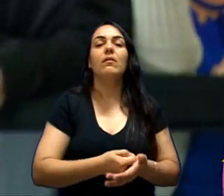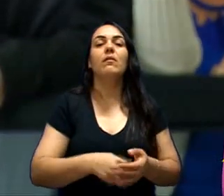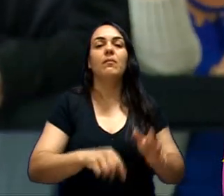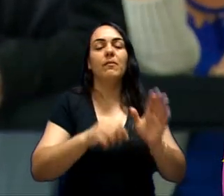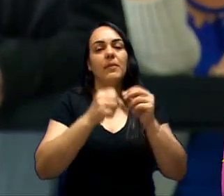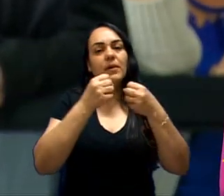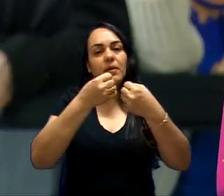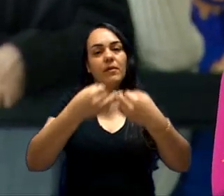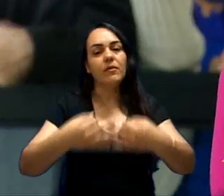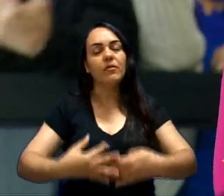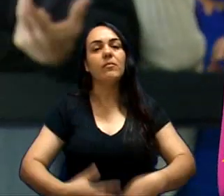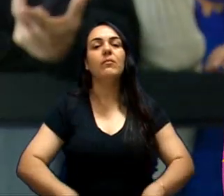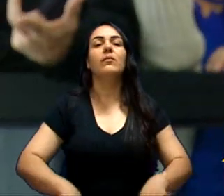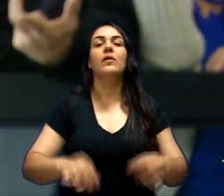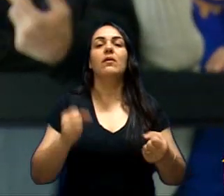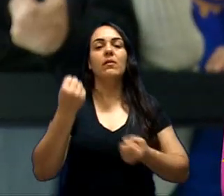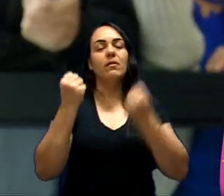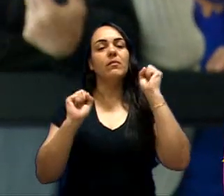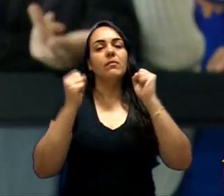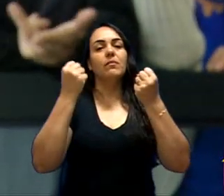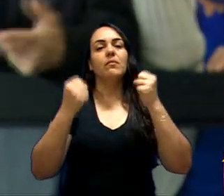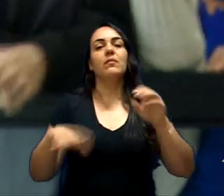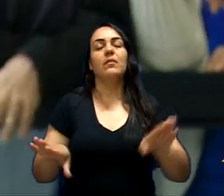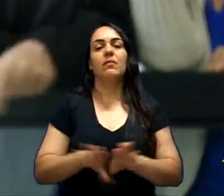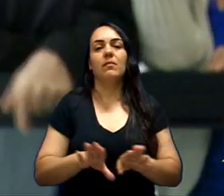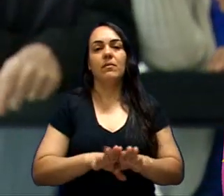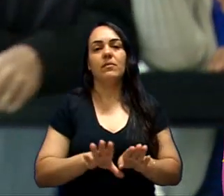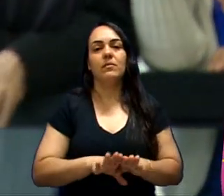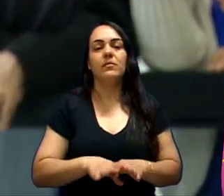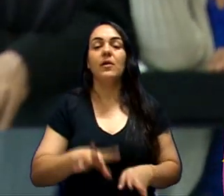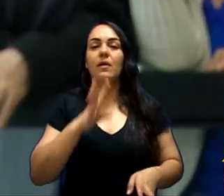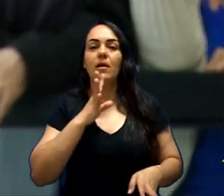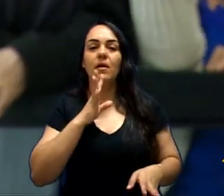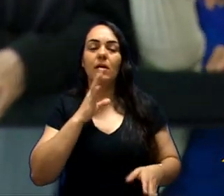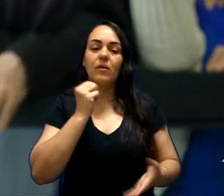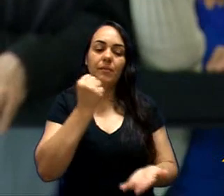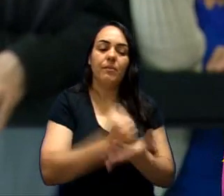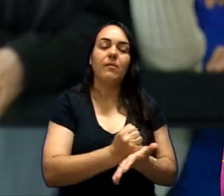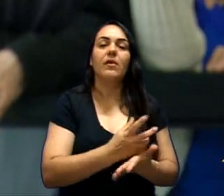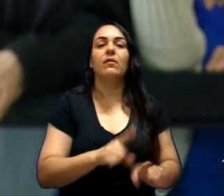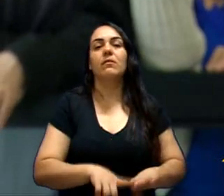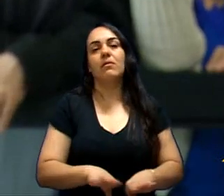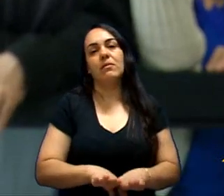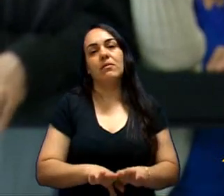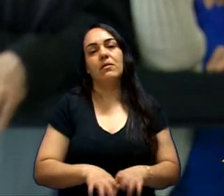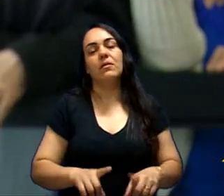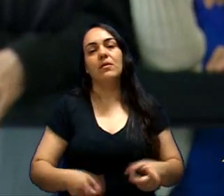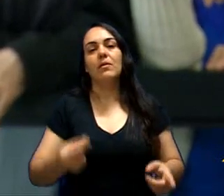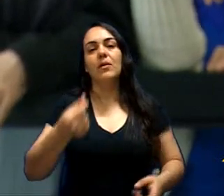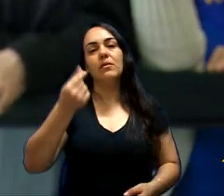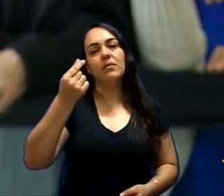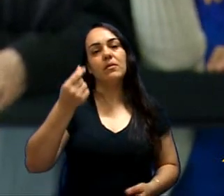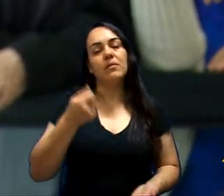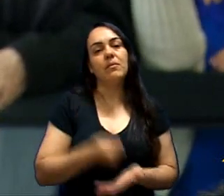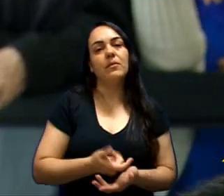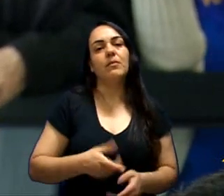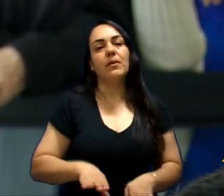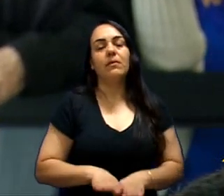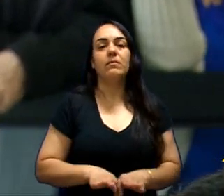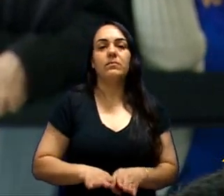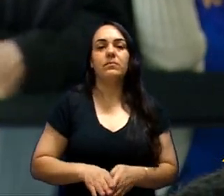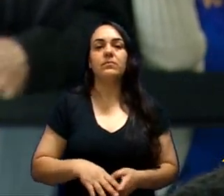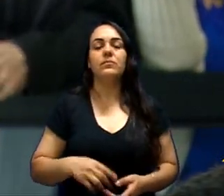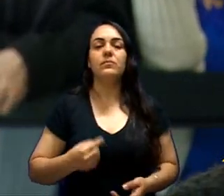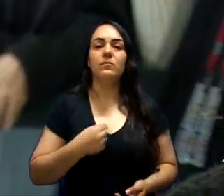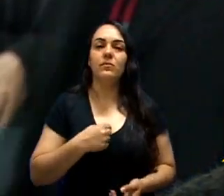a firma reconhecida, causando aí um prejuízo, né, em relação ao dinheiro, a pagar por isso. Parte, vereador.